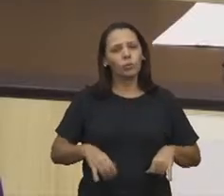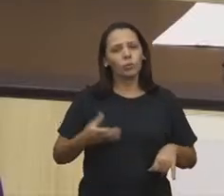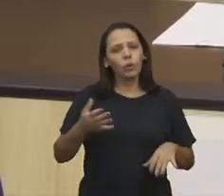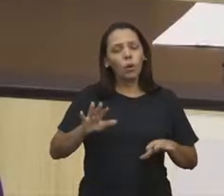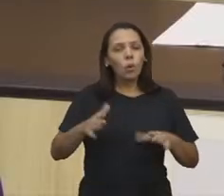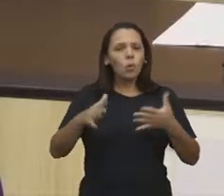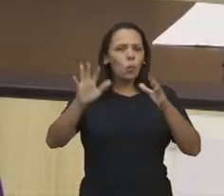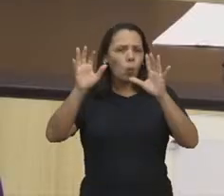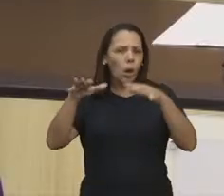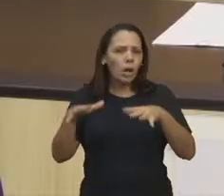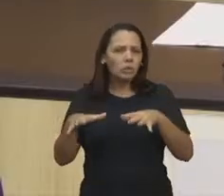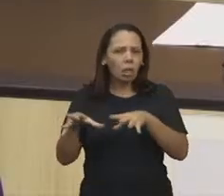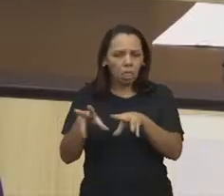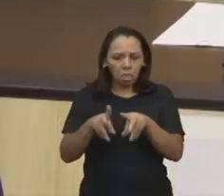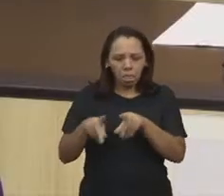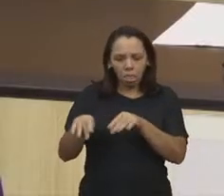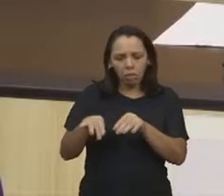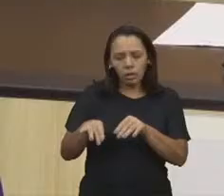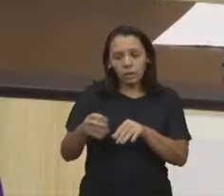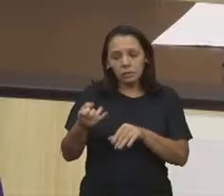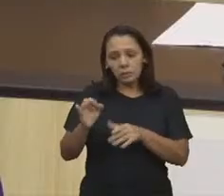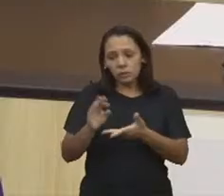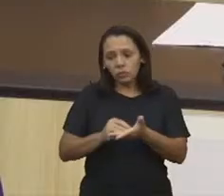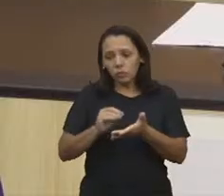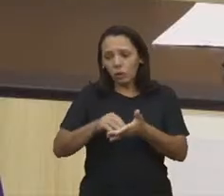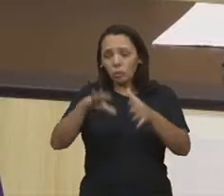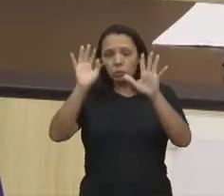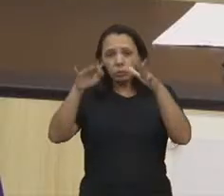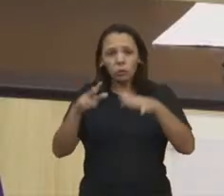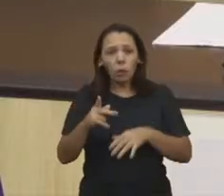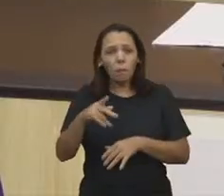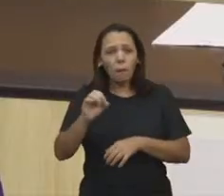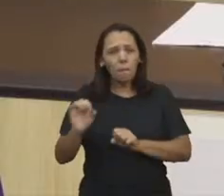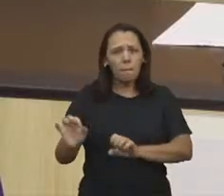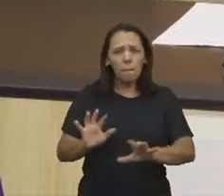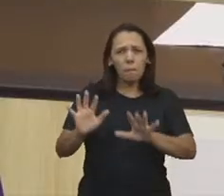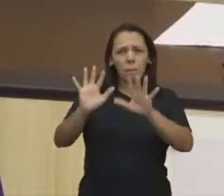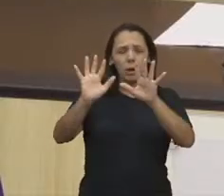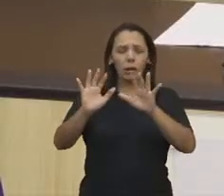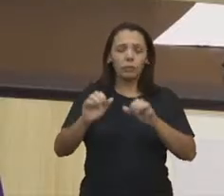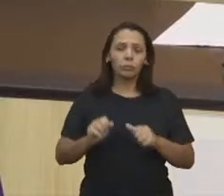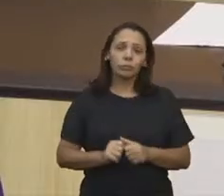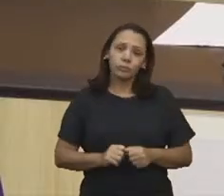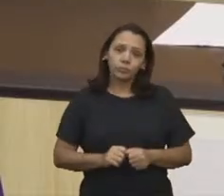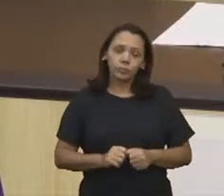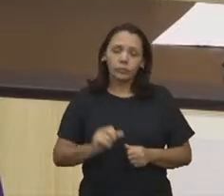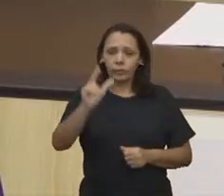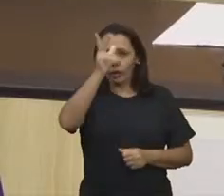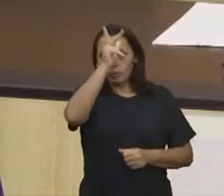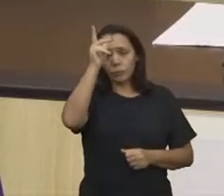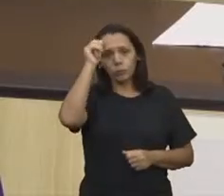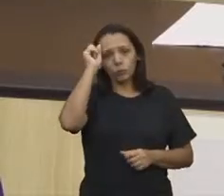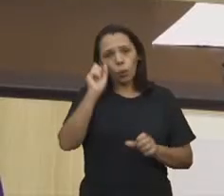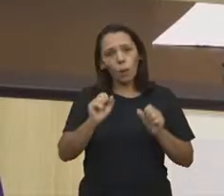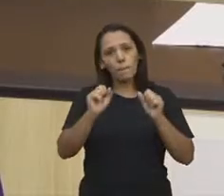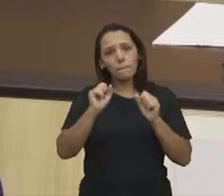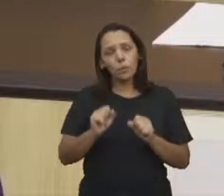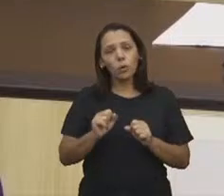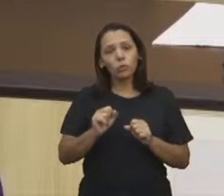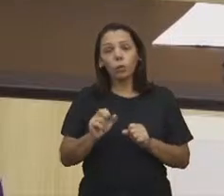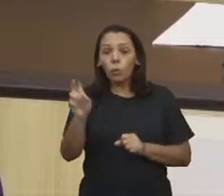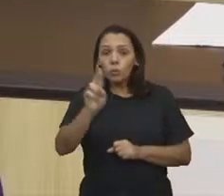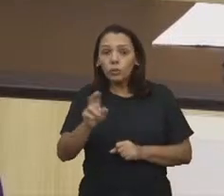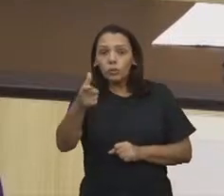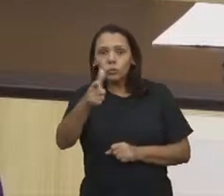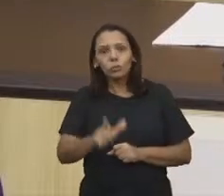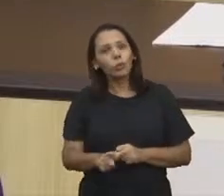eu acho que a prefeitura ela tem condições de fazer um trabalho para reutilizar esse material, principalmente o resto de construção. Né?